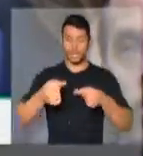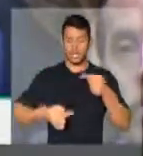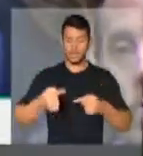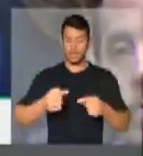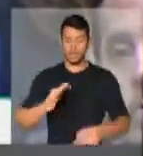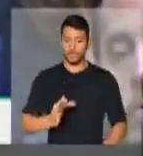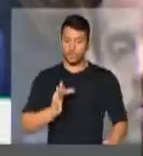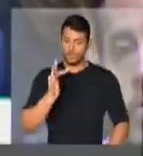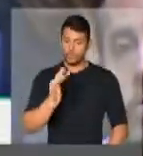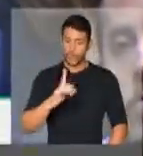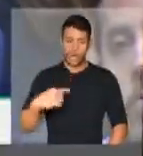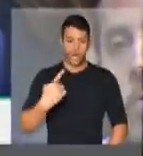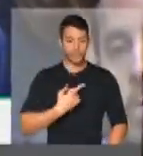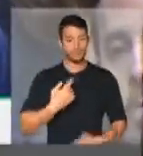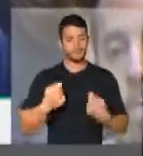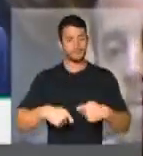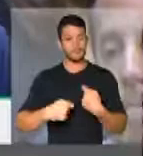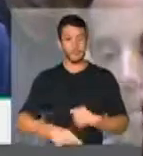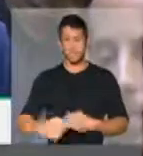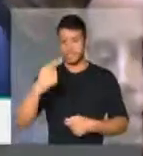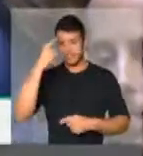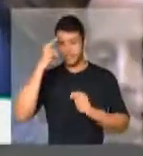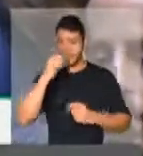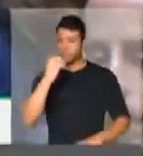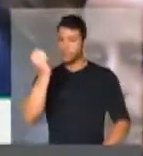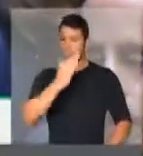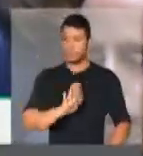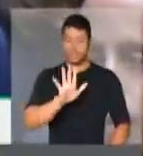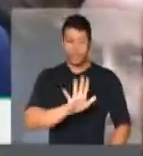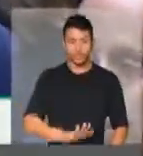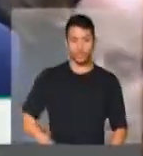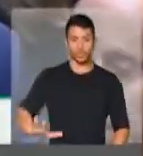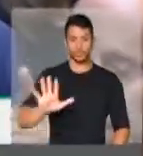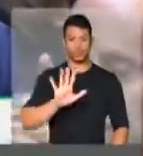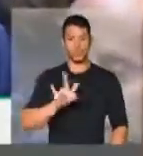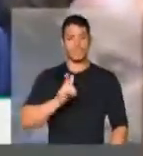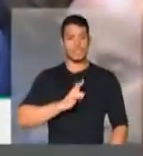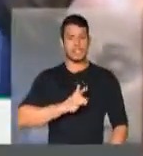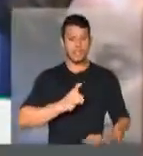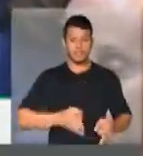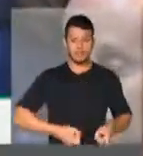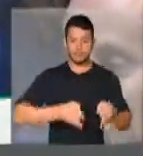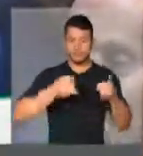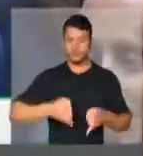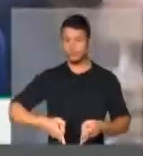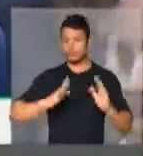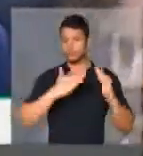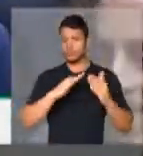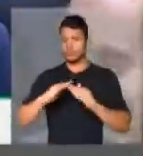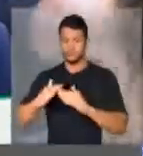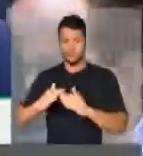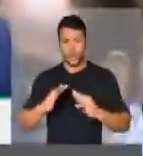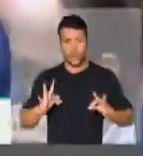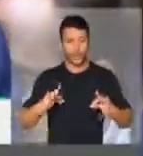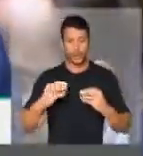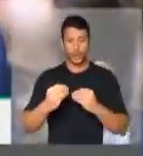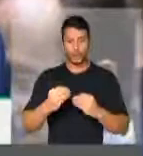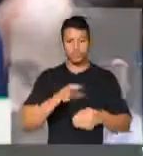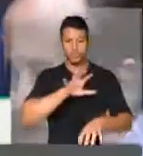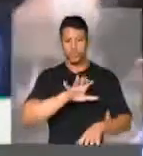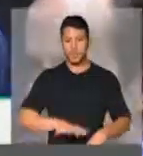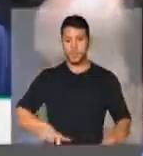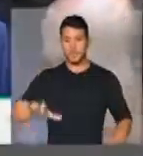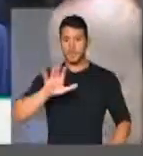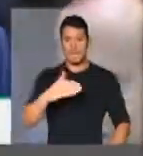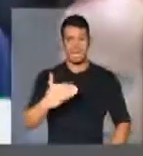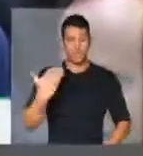A gente tem que pensar no Brasil como um todo e nas contas públicas. Esses imóveis espalhados, se acabando e se destruindo da maneira como estão, não